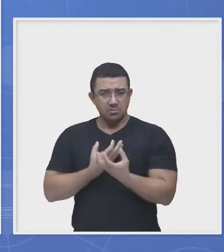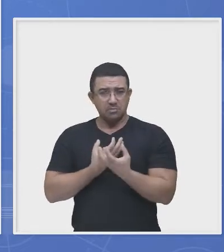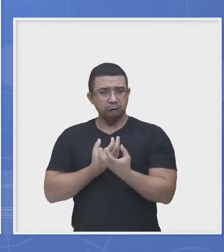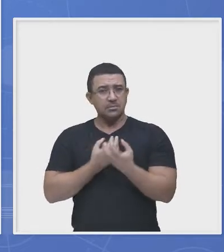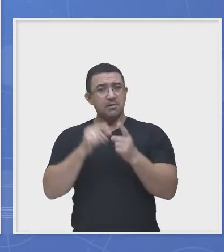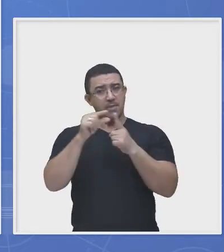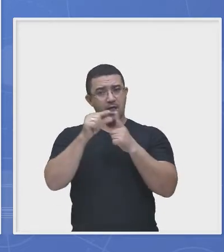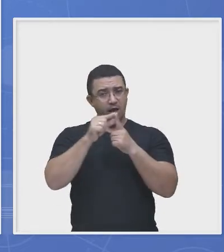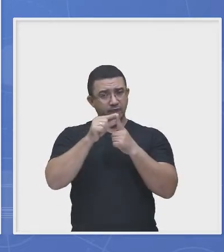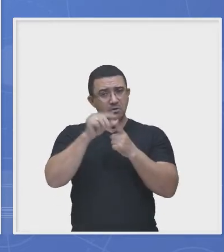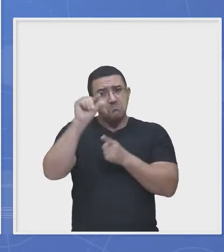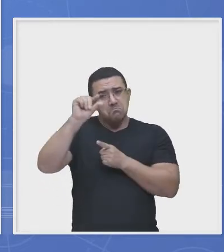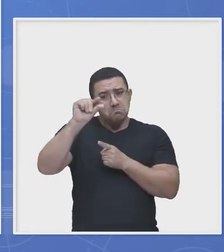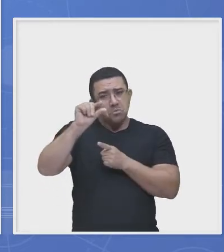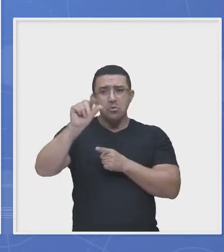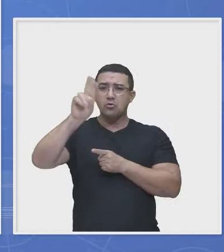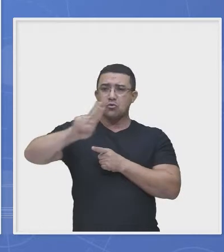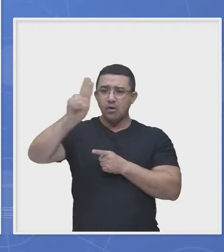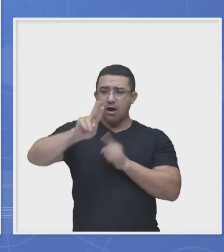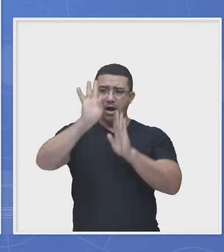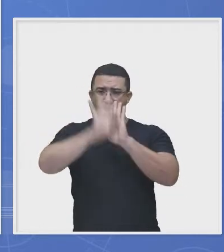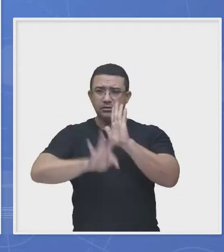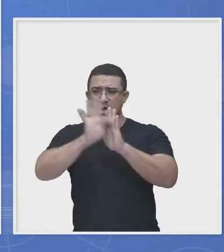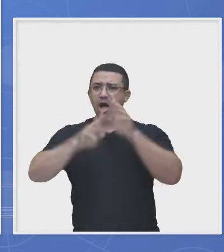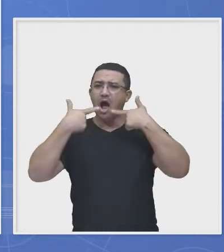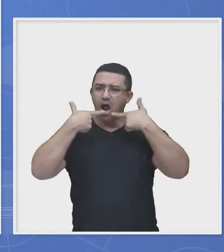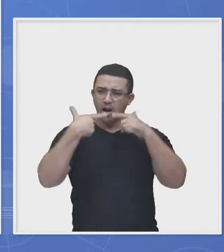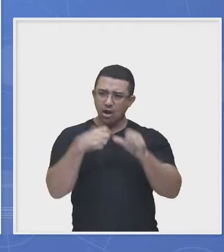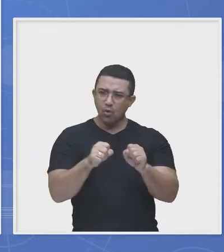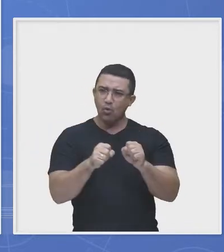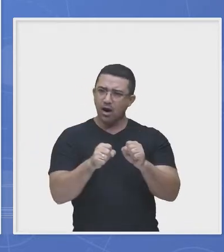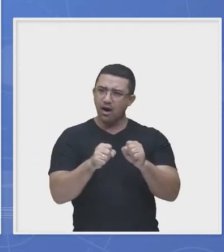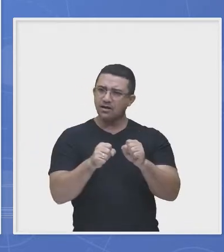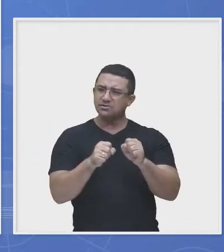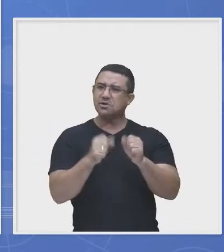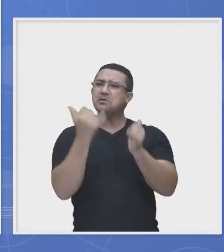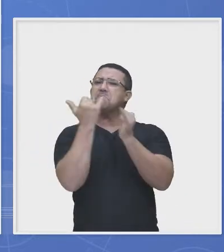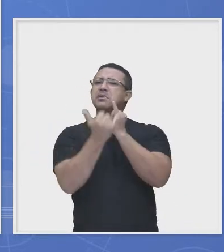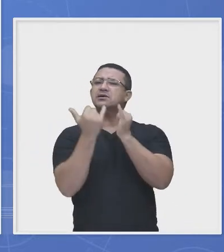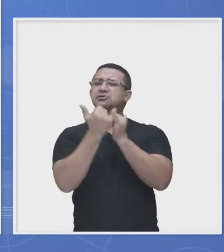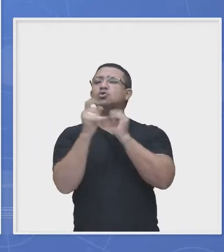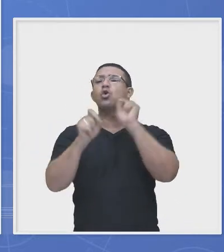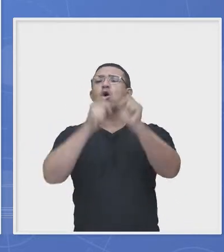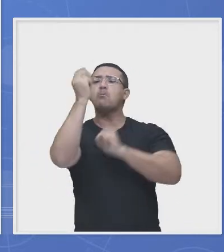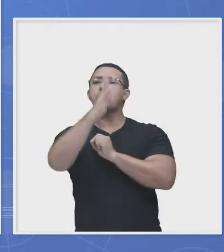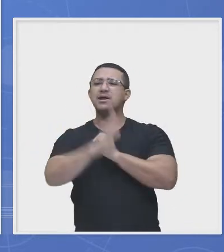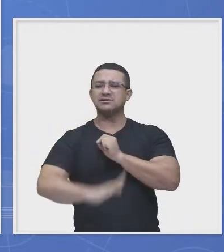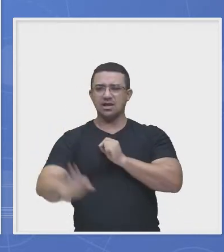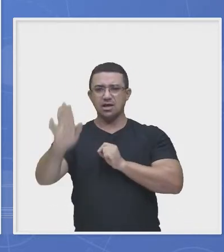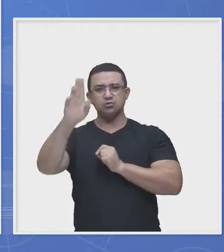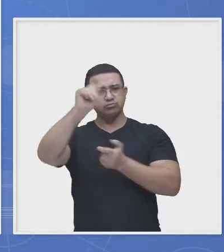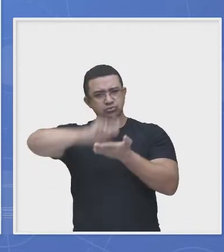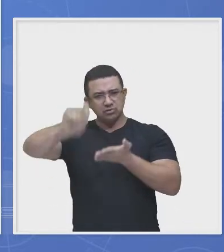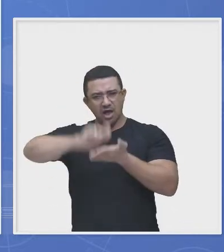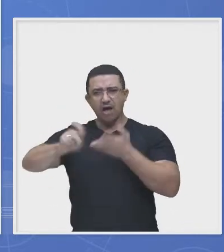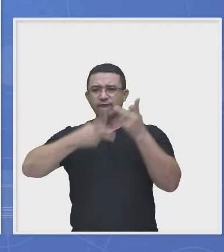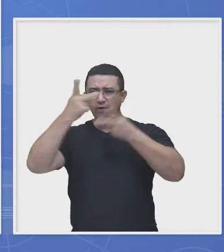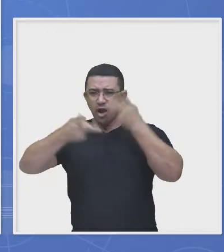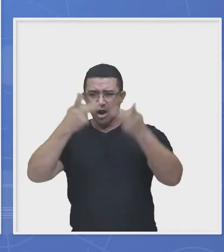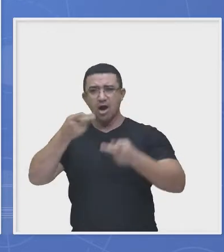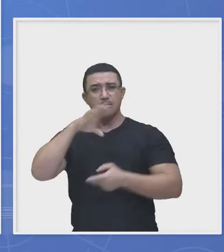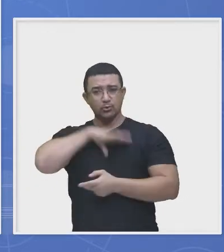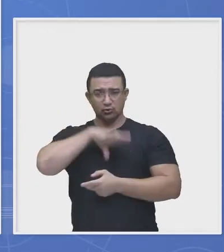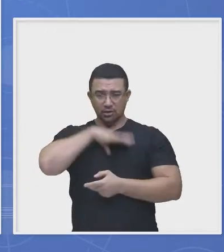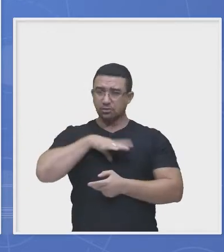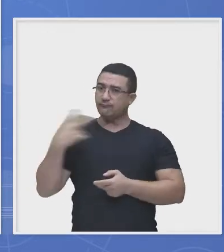âmbito poético, texto com linguagem que se aproximava do jeito brasileiro de usar o português. Então, percebe, valorização da